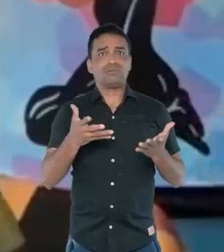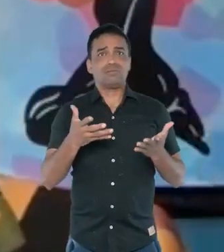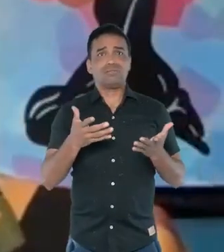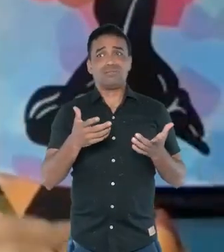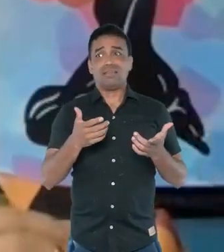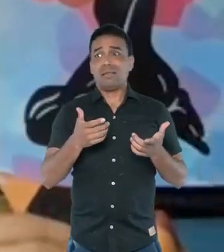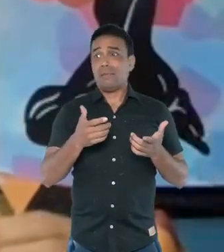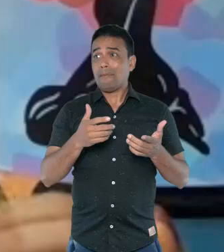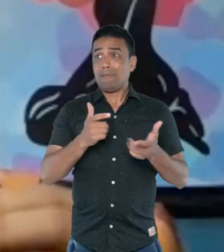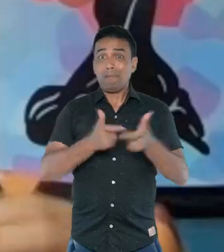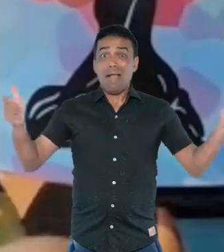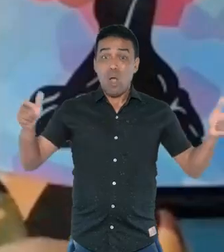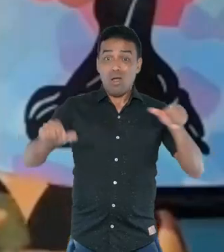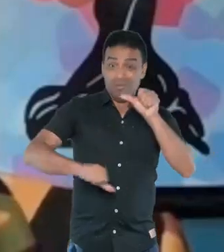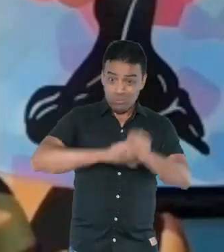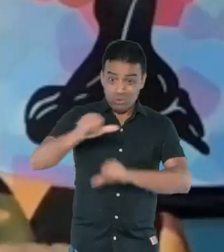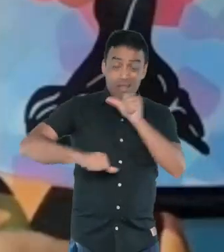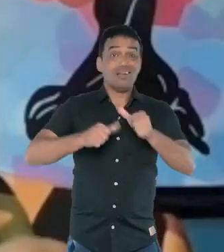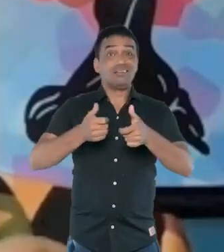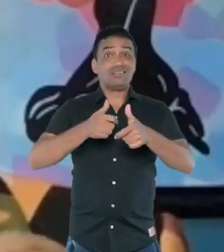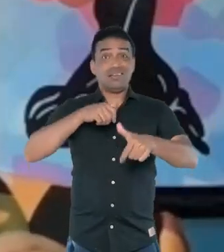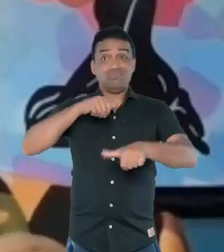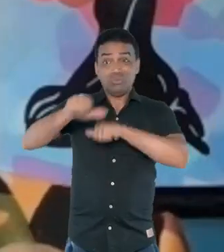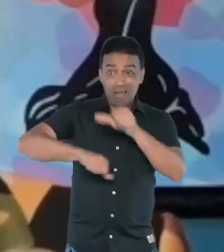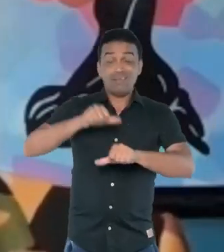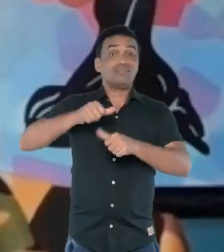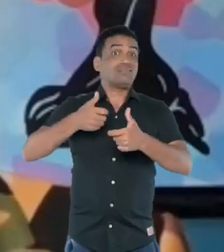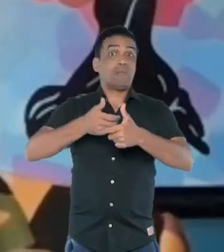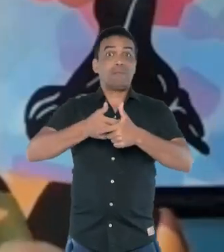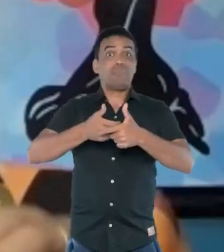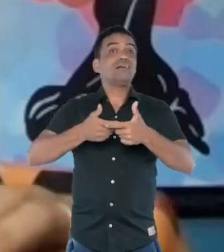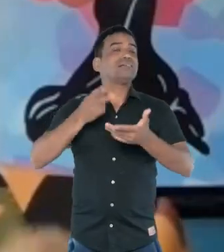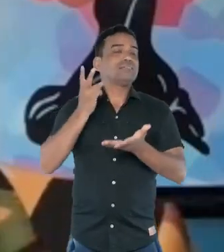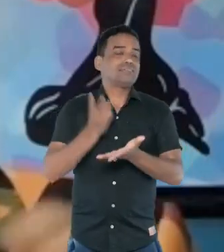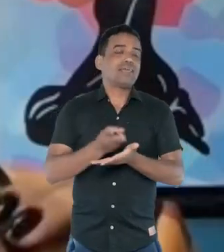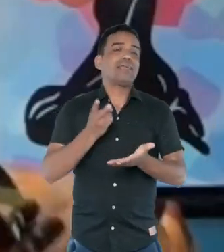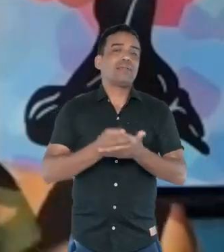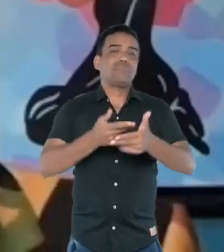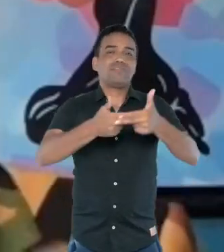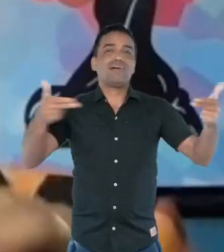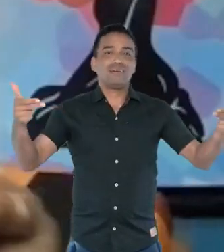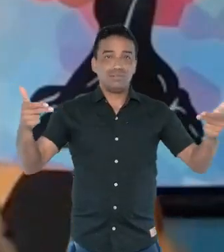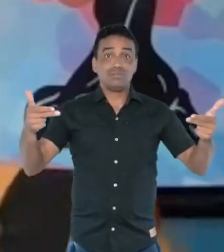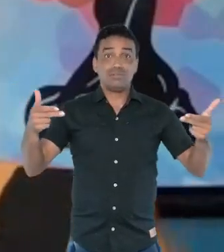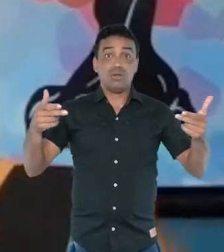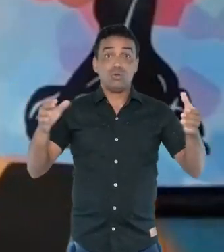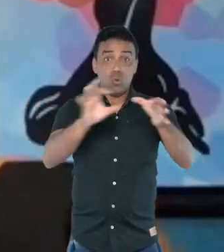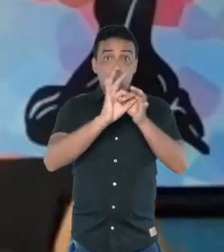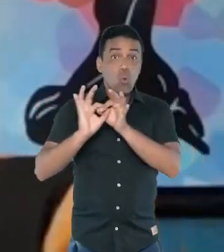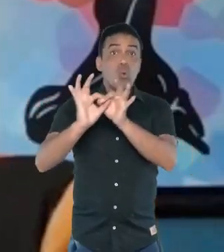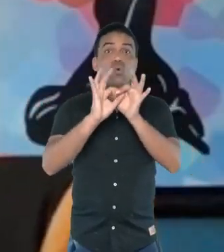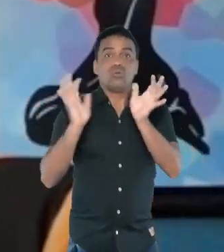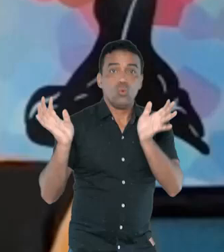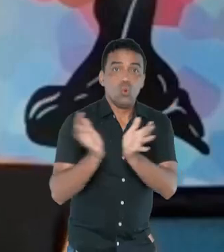mais transformadoras, elas vão sim acontecer sempre no plural, quando a gente se junta como sociedade, como